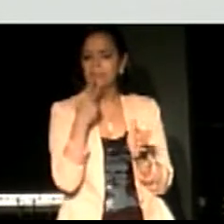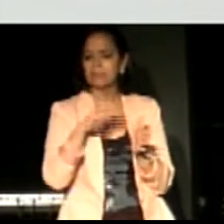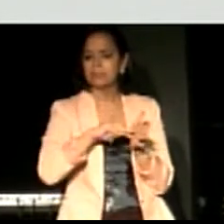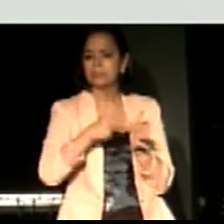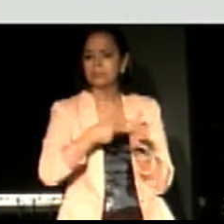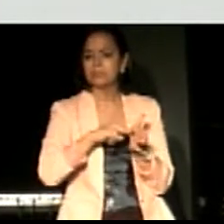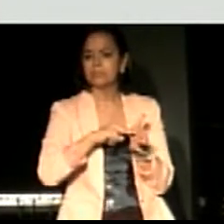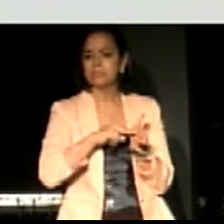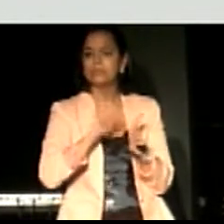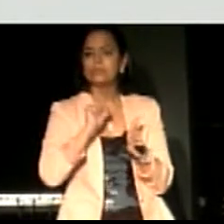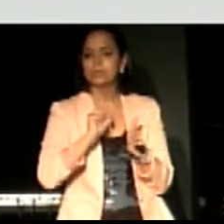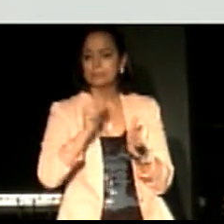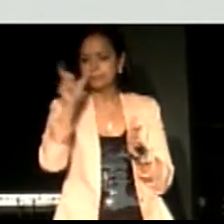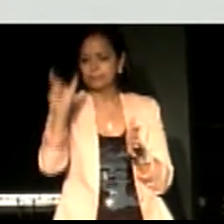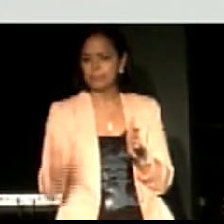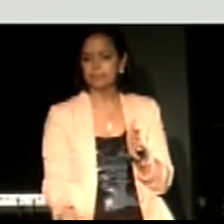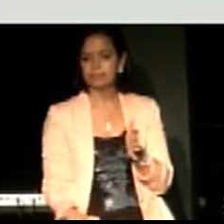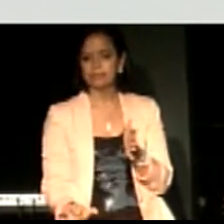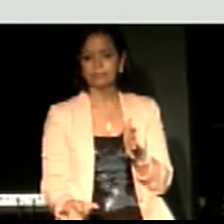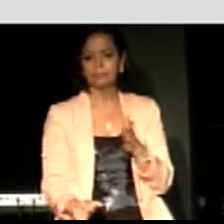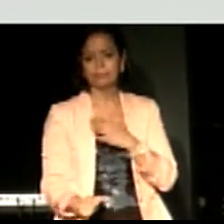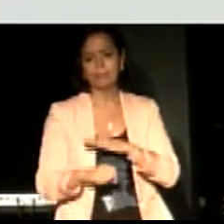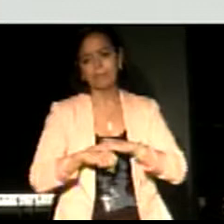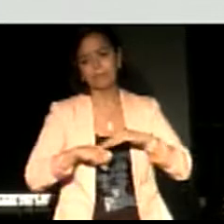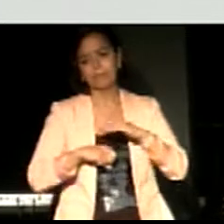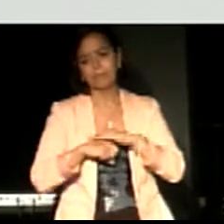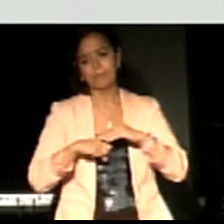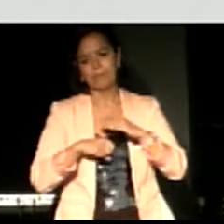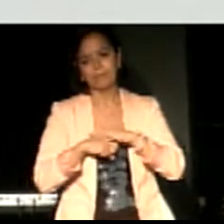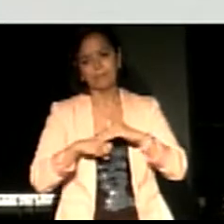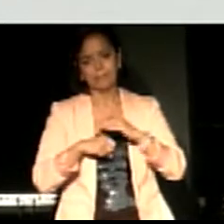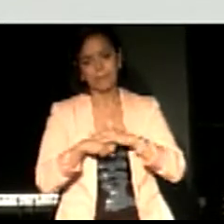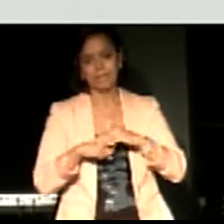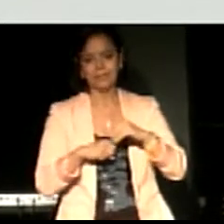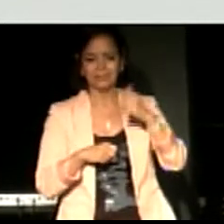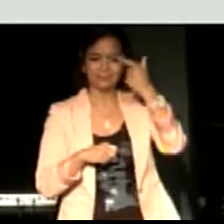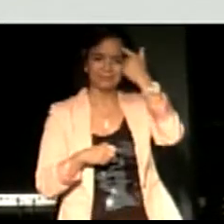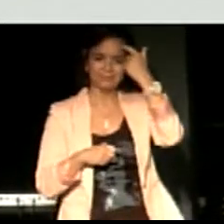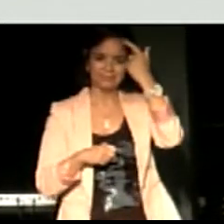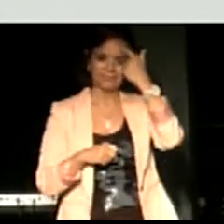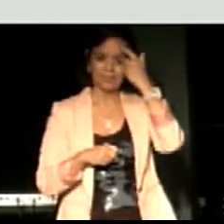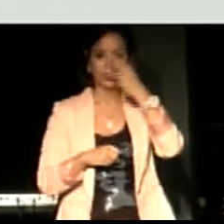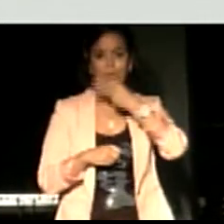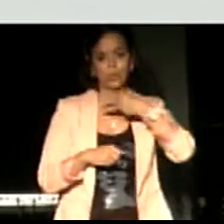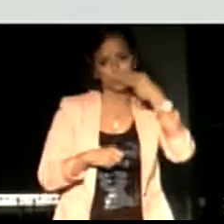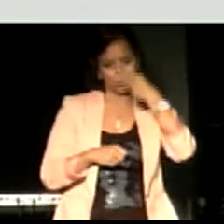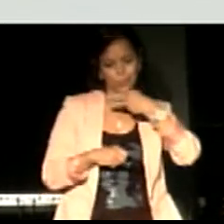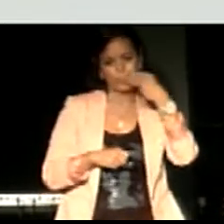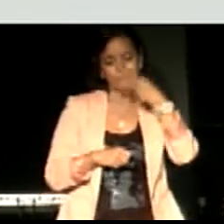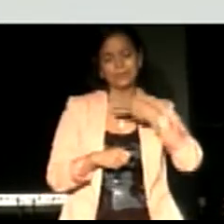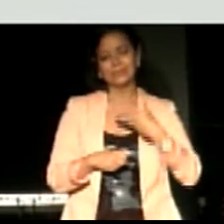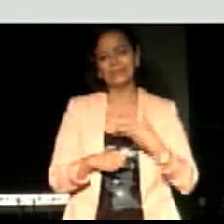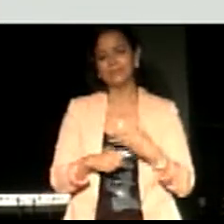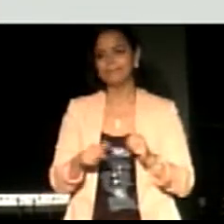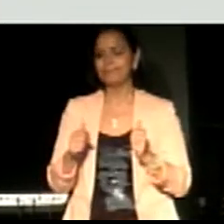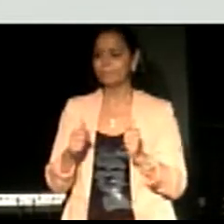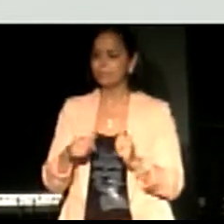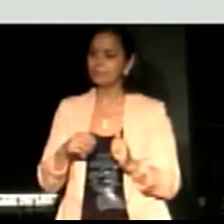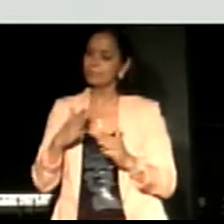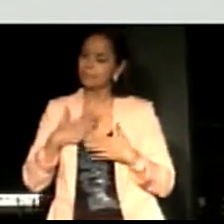de uma pessoa mansa, que é uma pessoa de gênio afável, dócil,